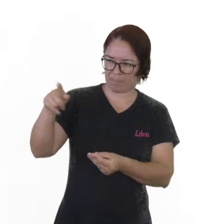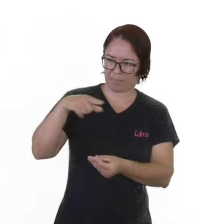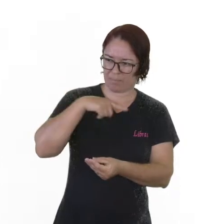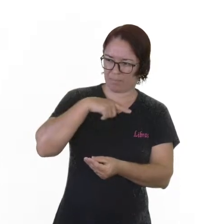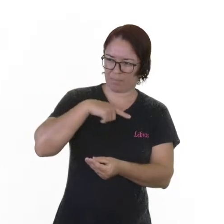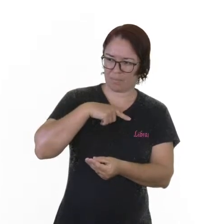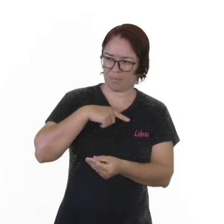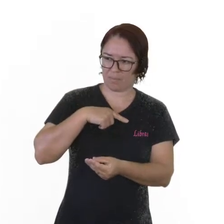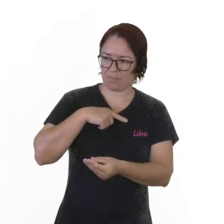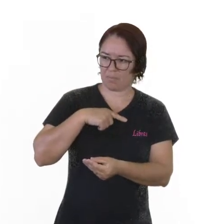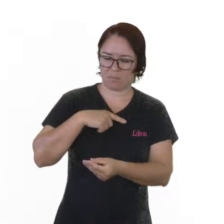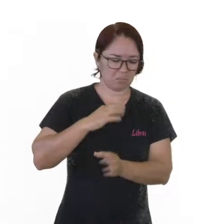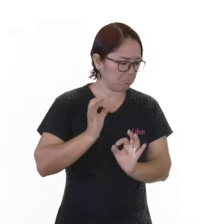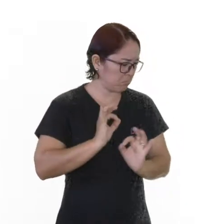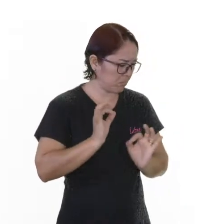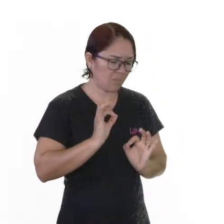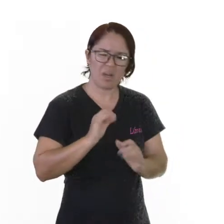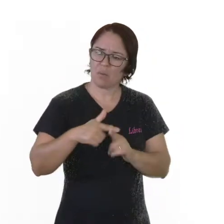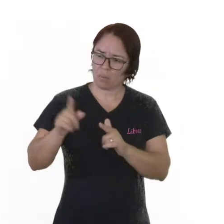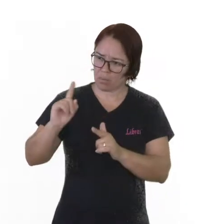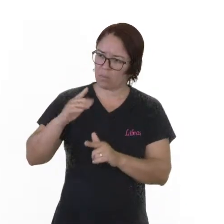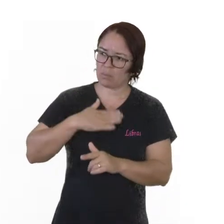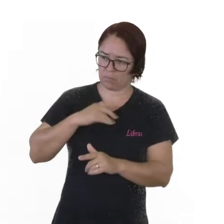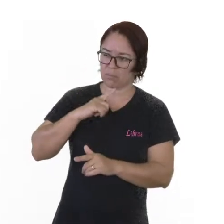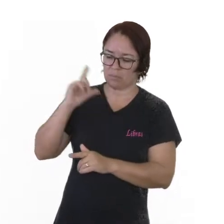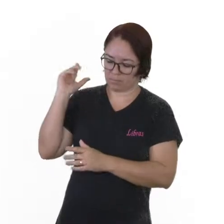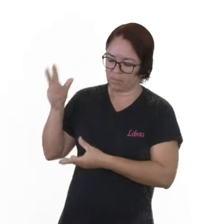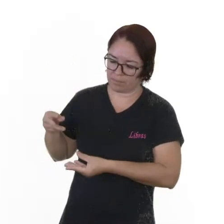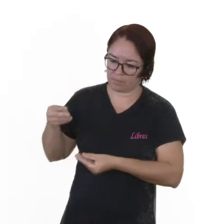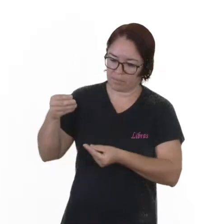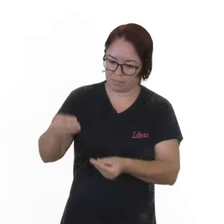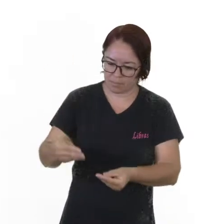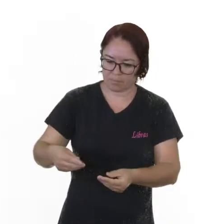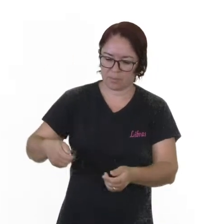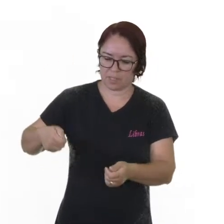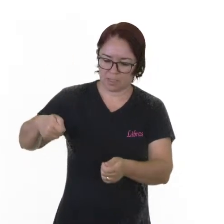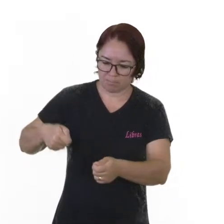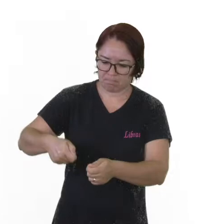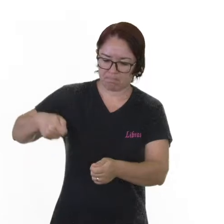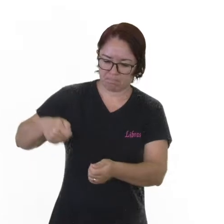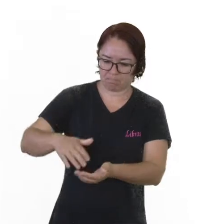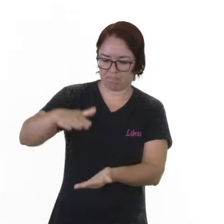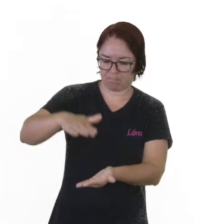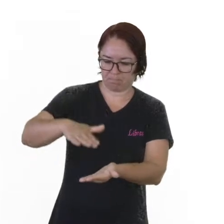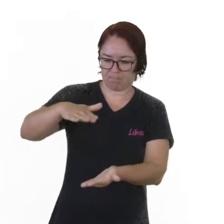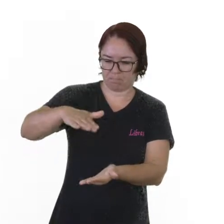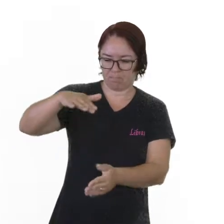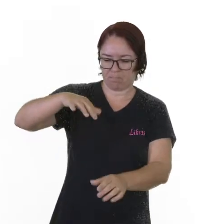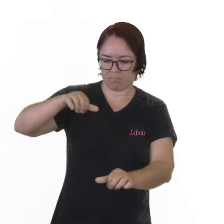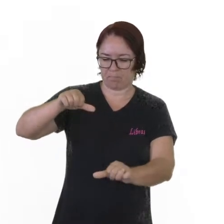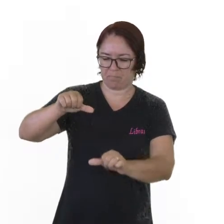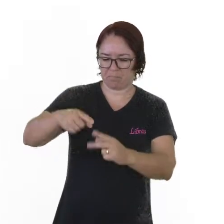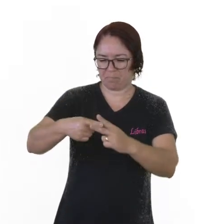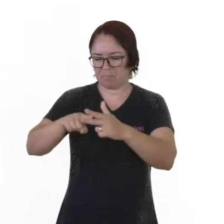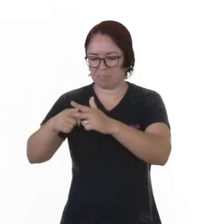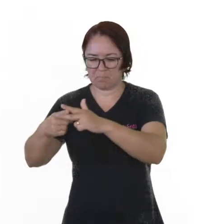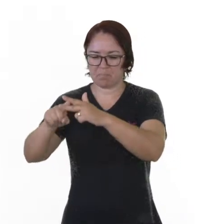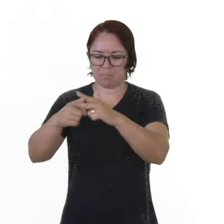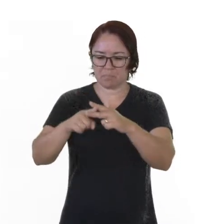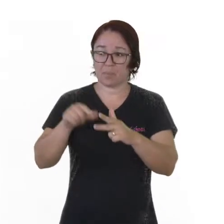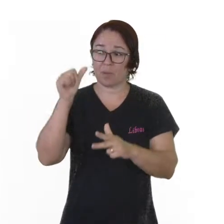"Vamos usar o meu," disse o homem. E pôs-se a trabalhar trocando o pneu sob o olhar da